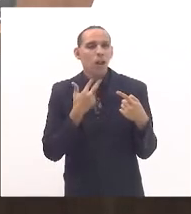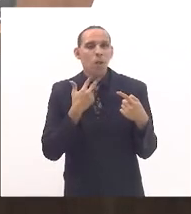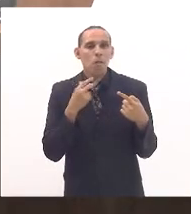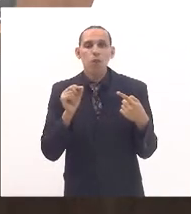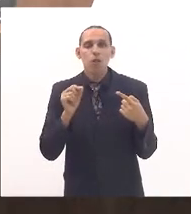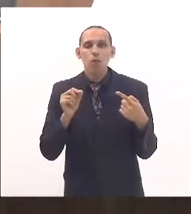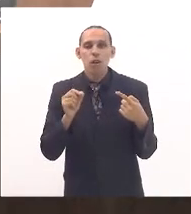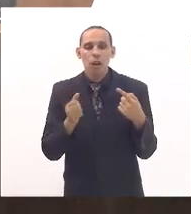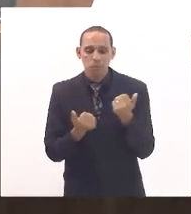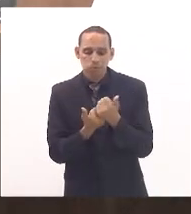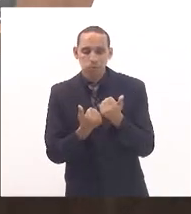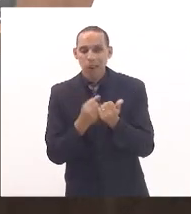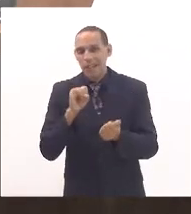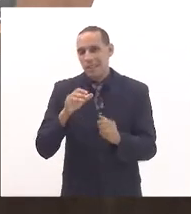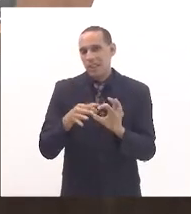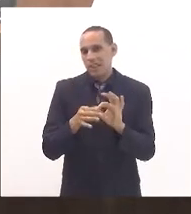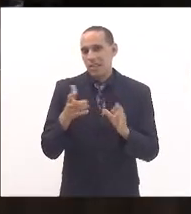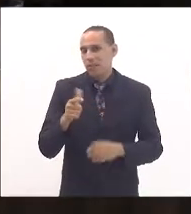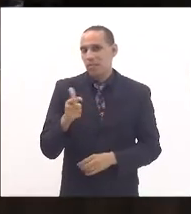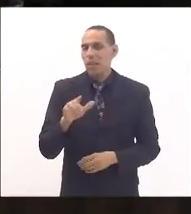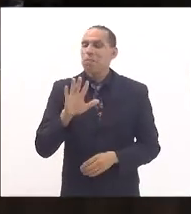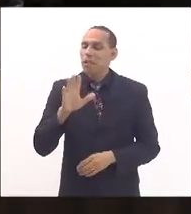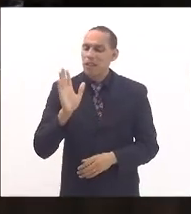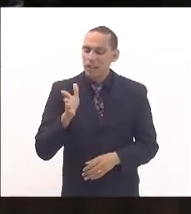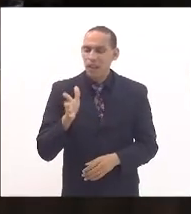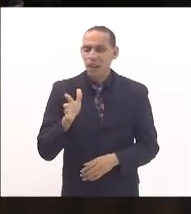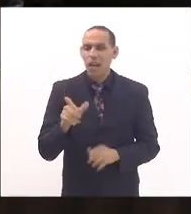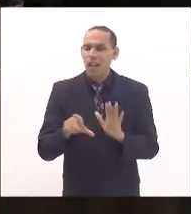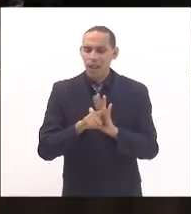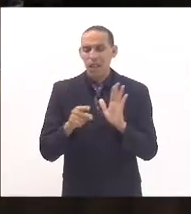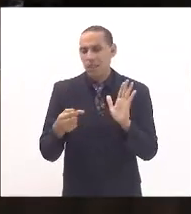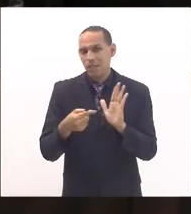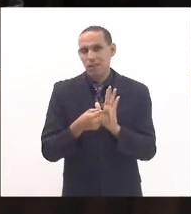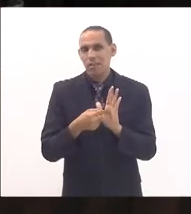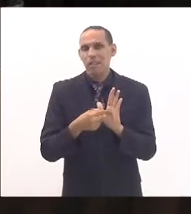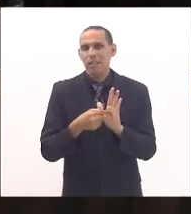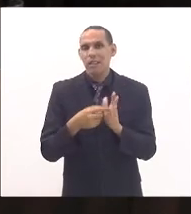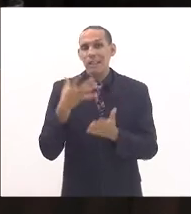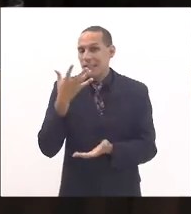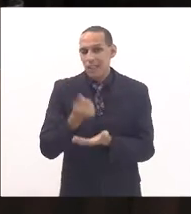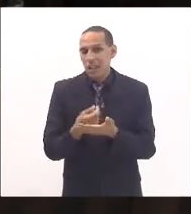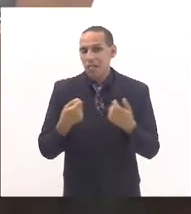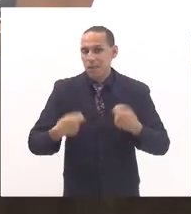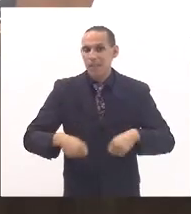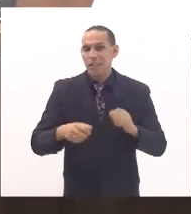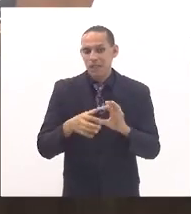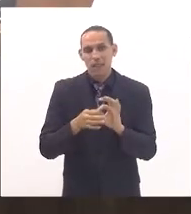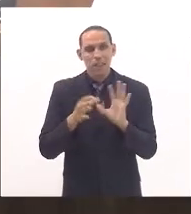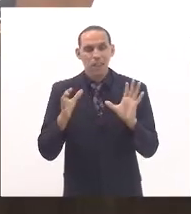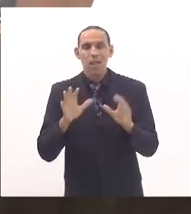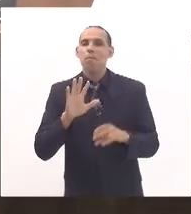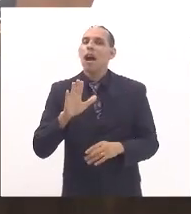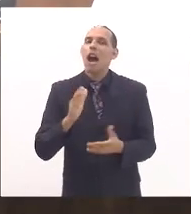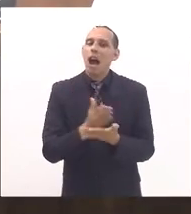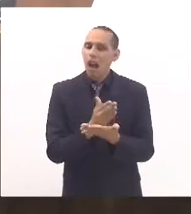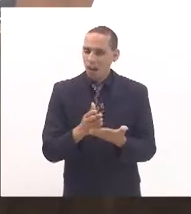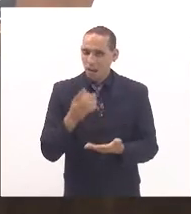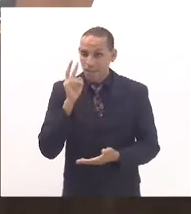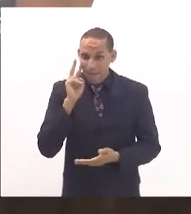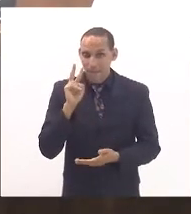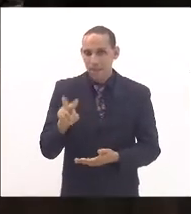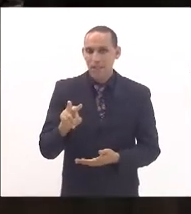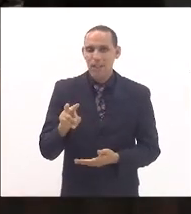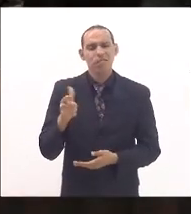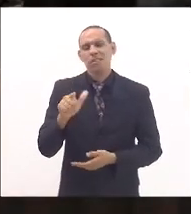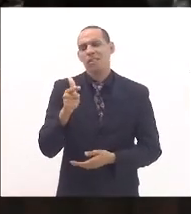subsídio se não tiver licença. Mas é assim já, amigo, a lei é essa, você não pode instalar nada se não tiver licença. Mas a gente tem casos onde a gente vê... Não